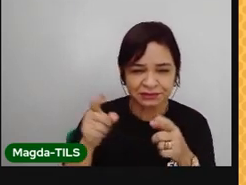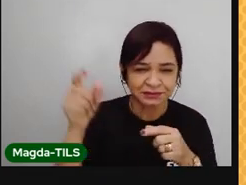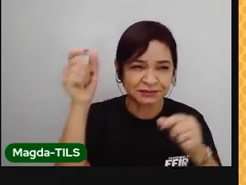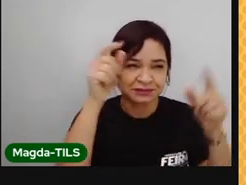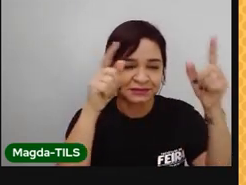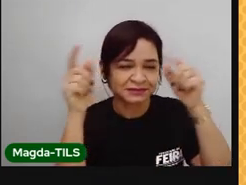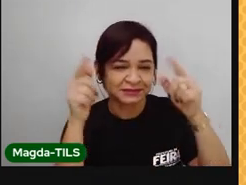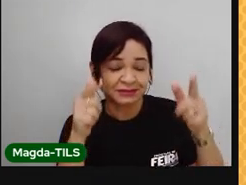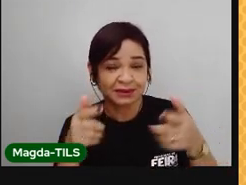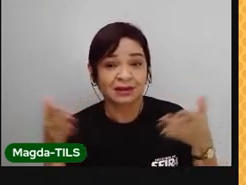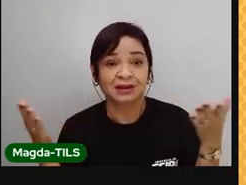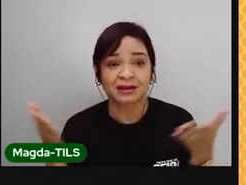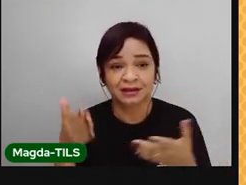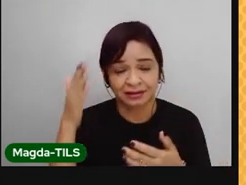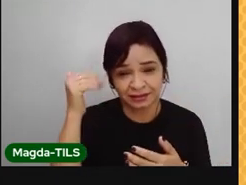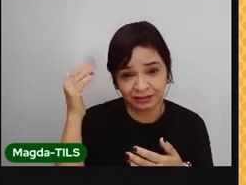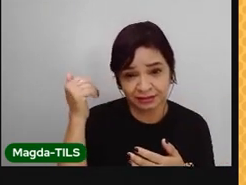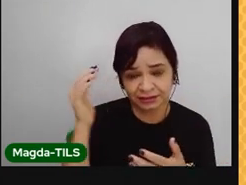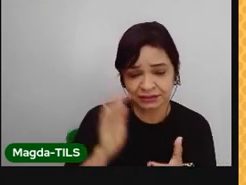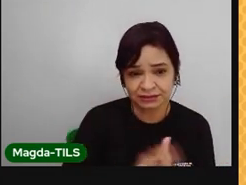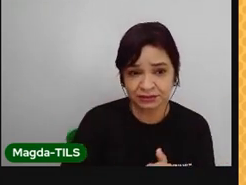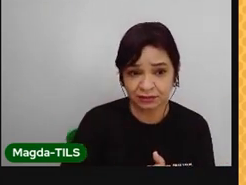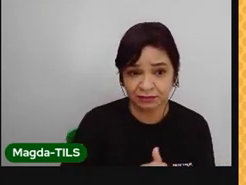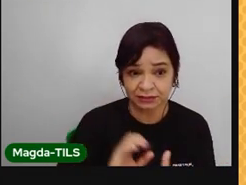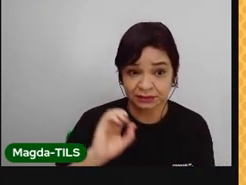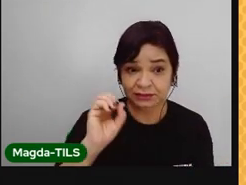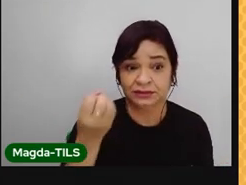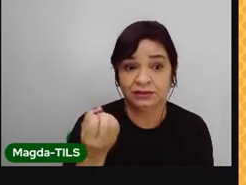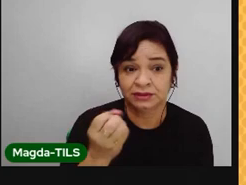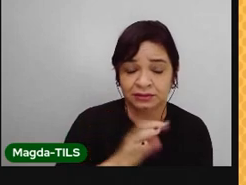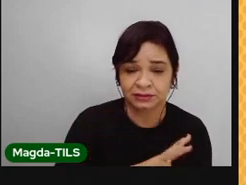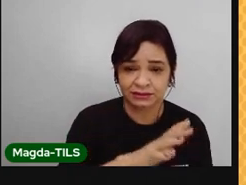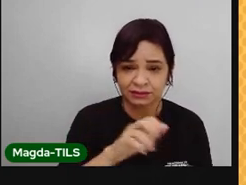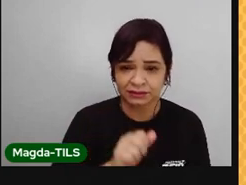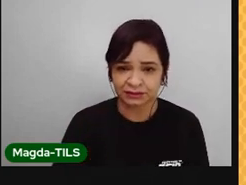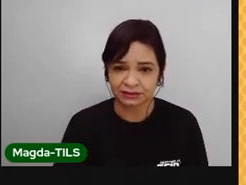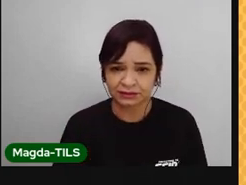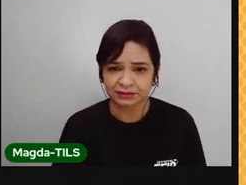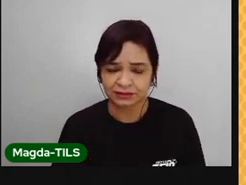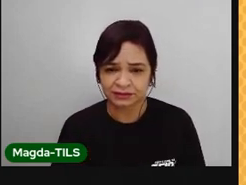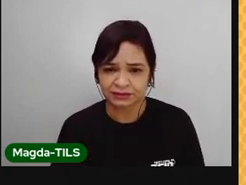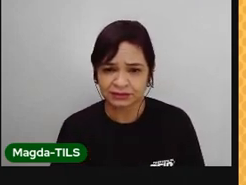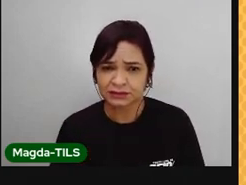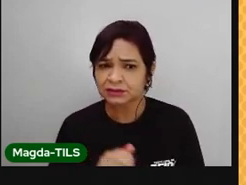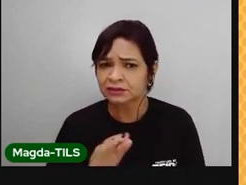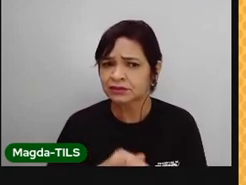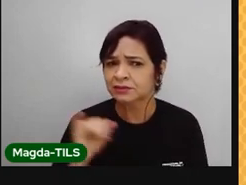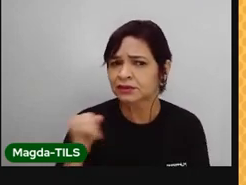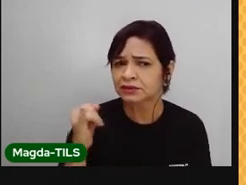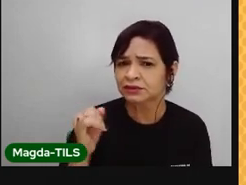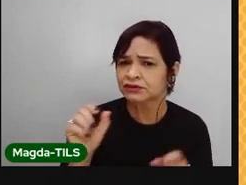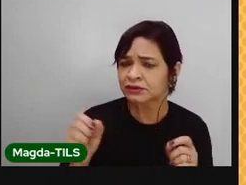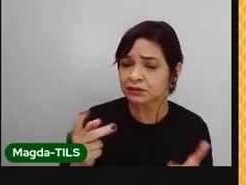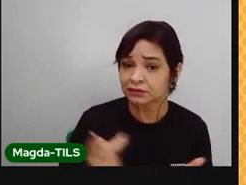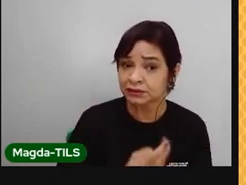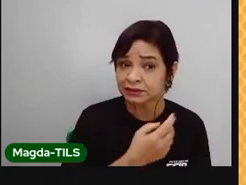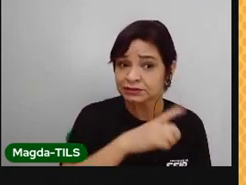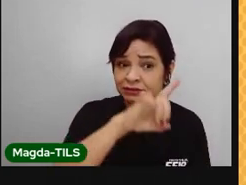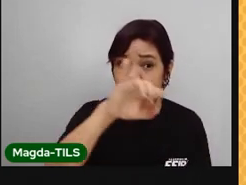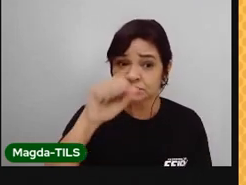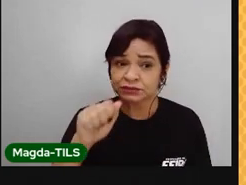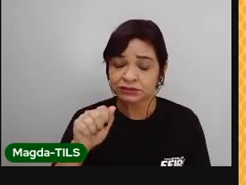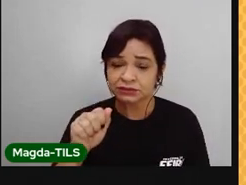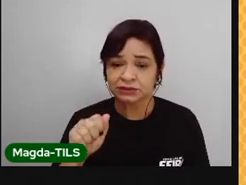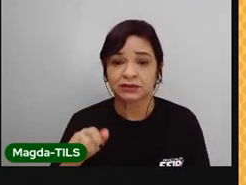Agora que você já sabe sobre a rotação da Terra, vamos falar sobre seu principal efeito, o dia e a